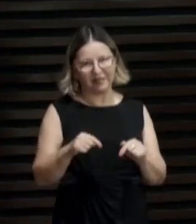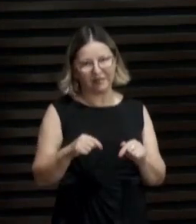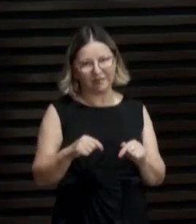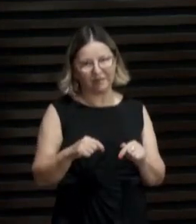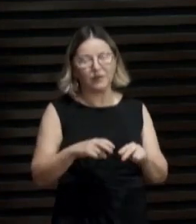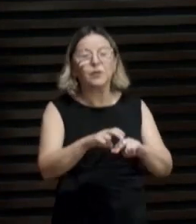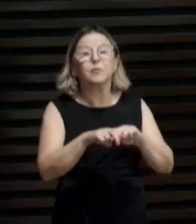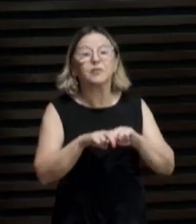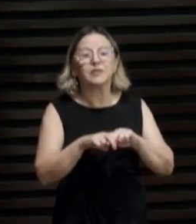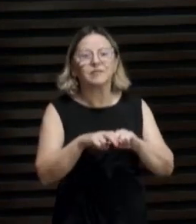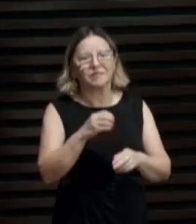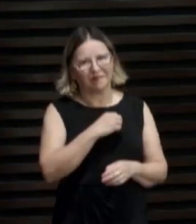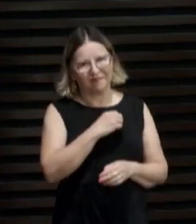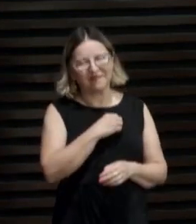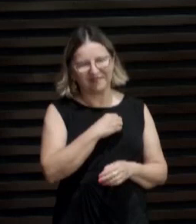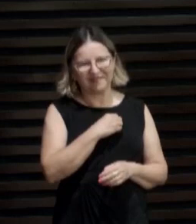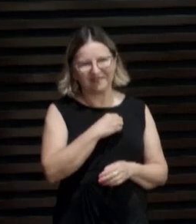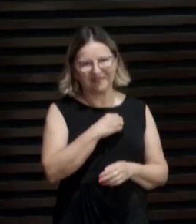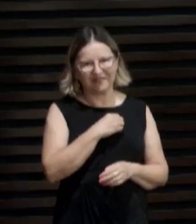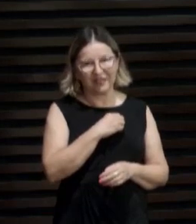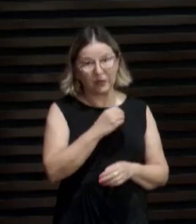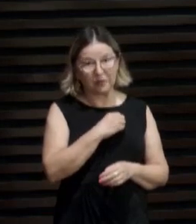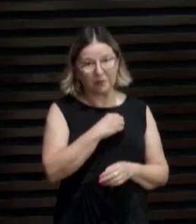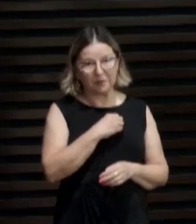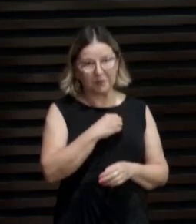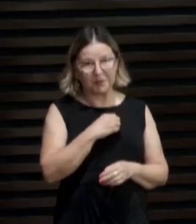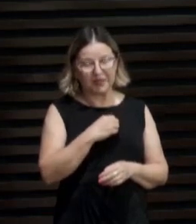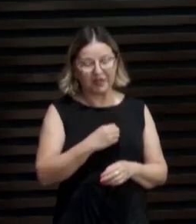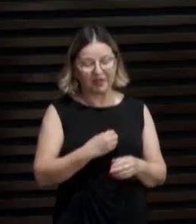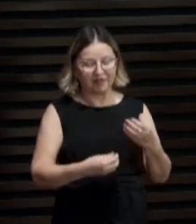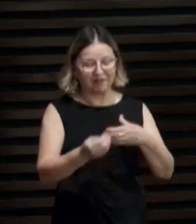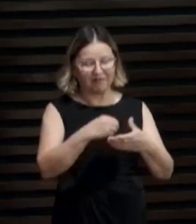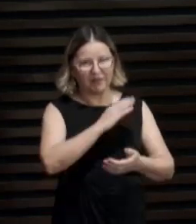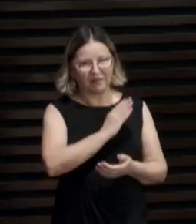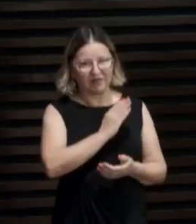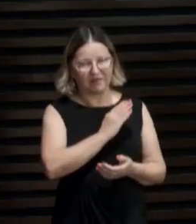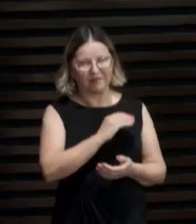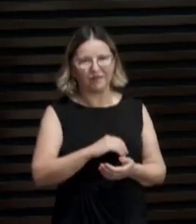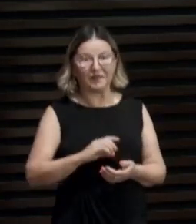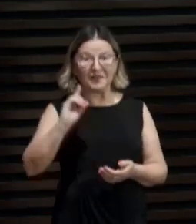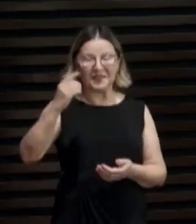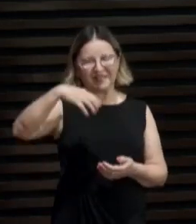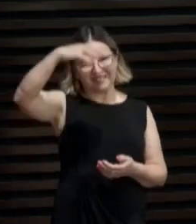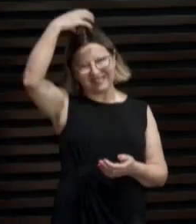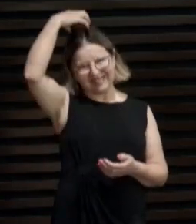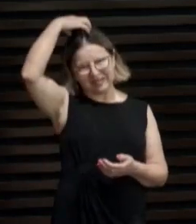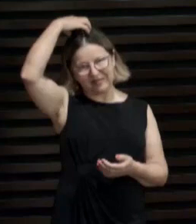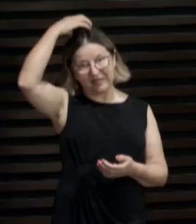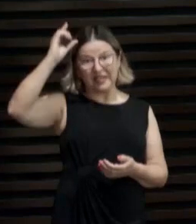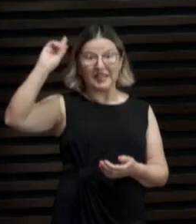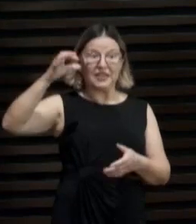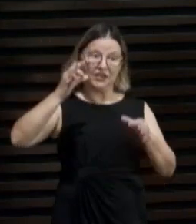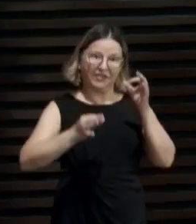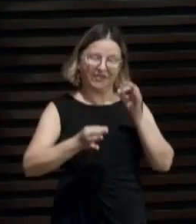pecado. E é o pecado que está no coração do homem. Deus é soberano, Deus é